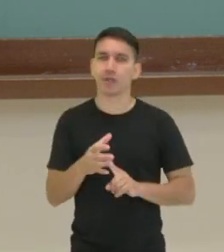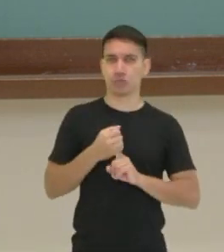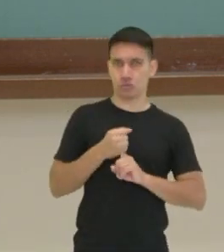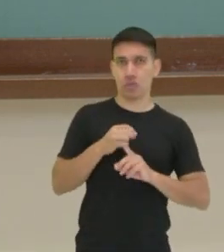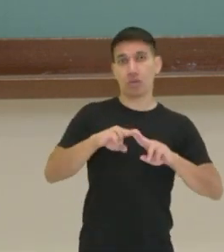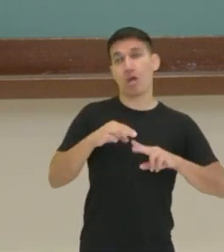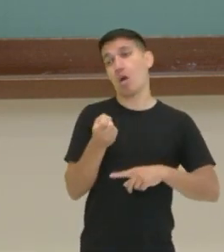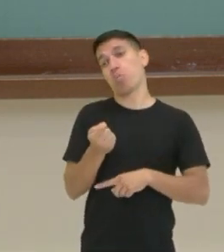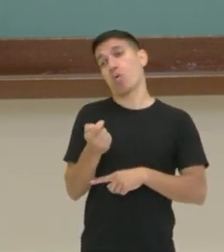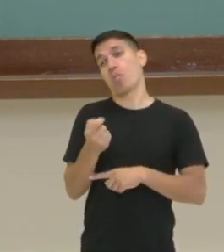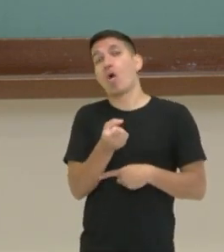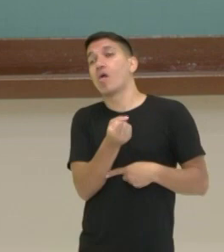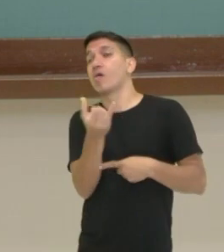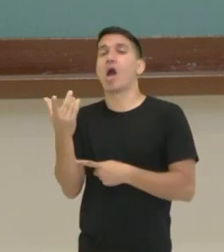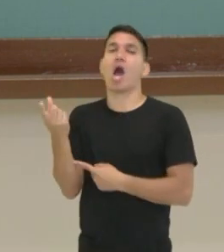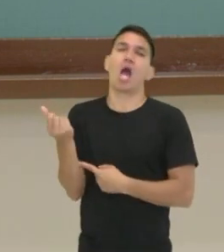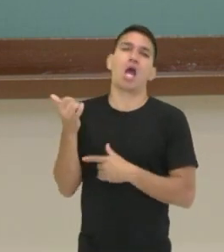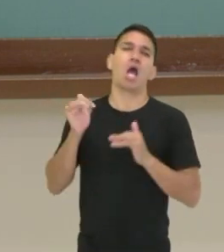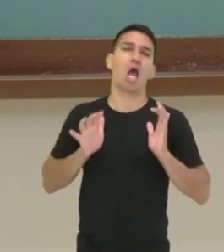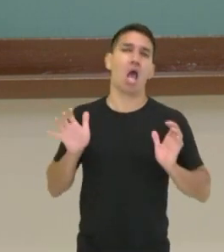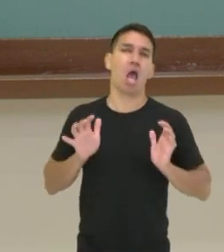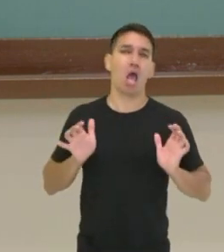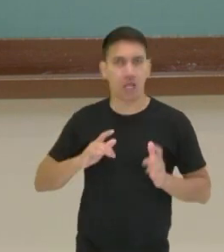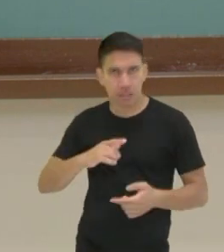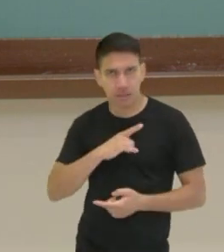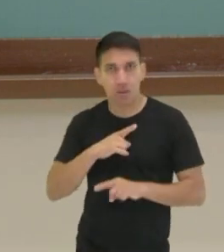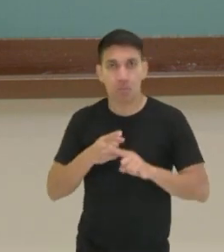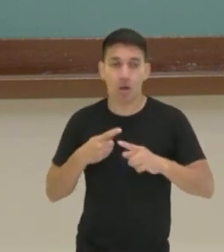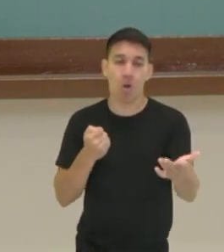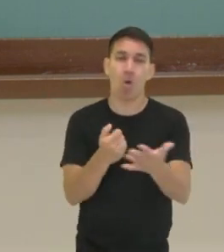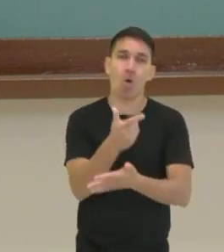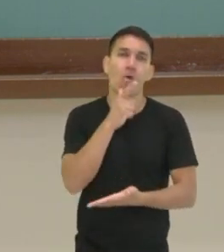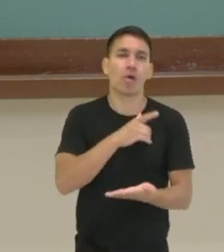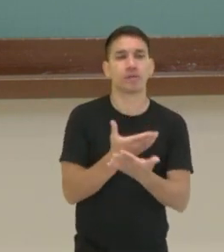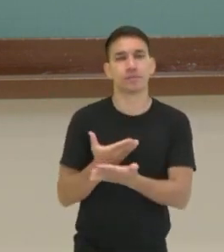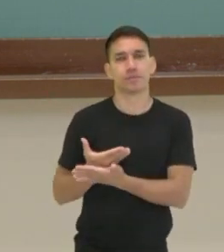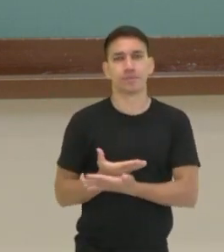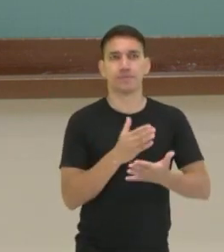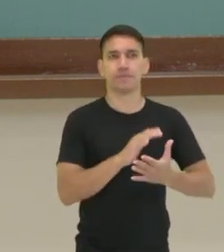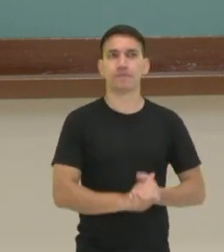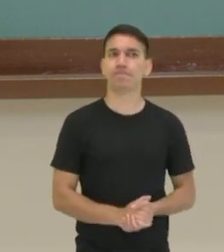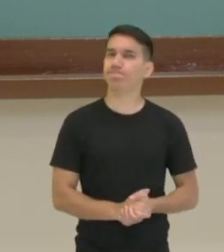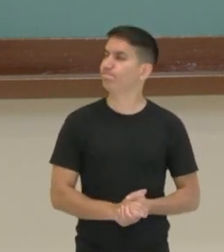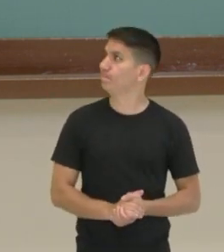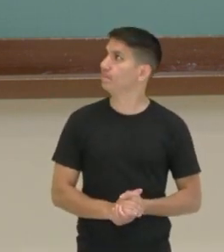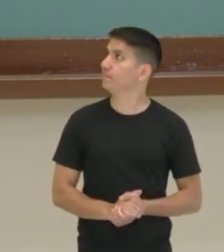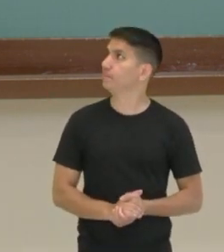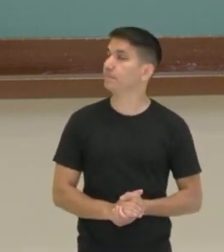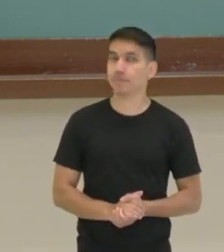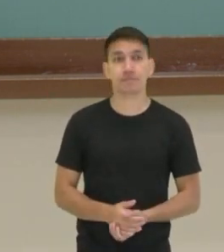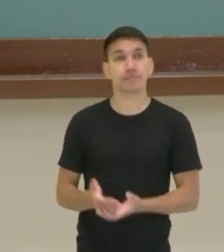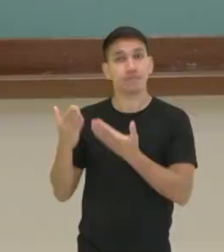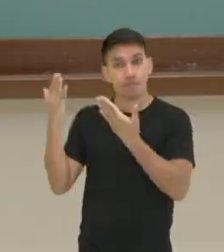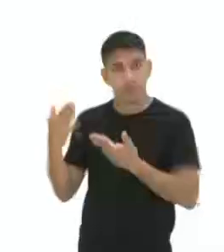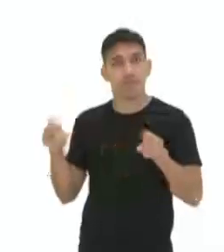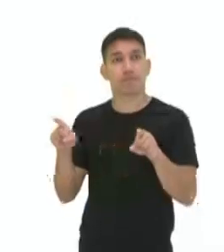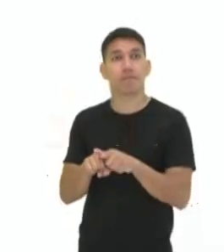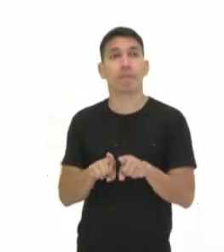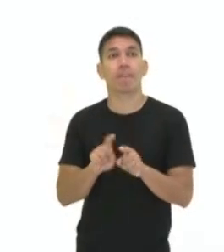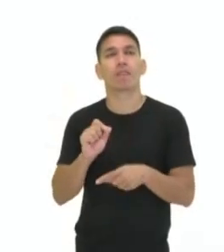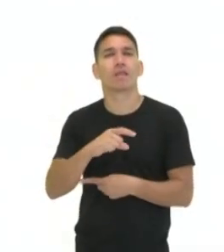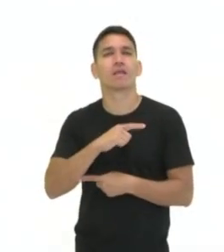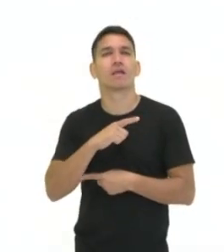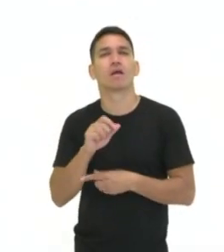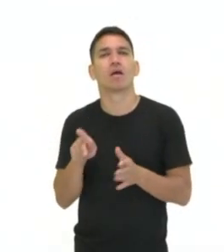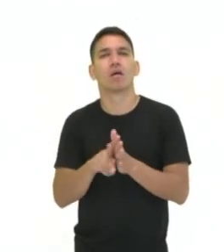poucos ricos que podiam adquirir esse material para poderem estudar. E além disso, nós temos algo muito emblemático na